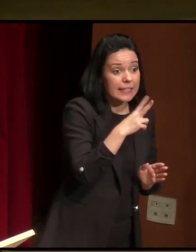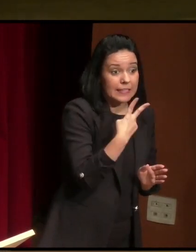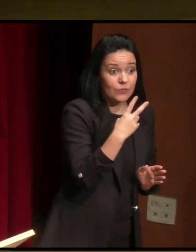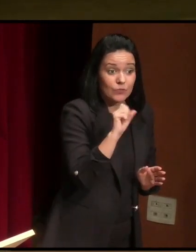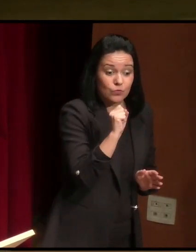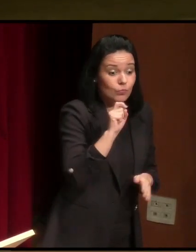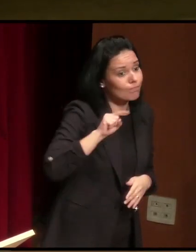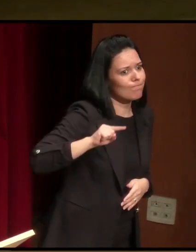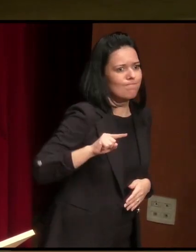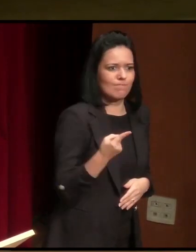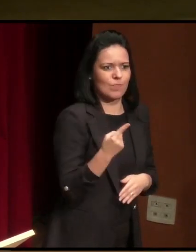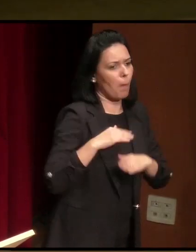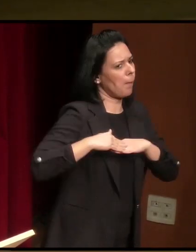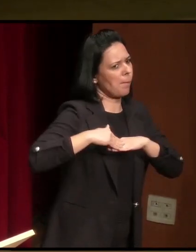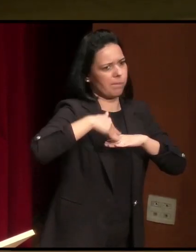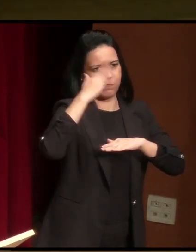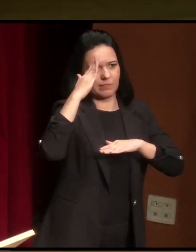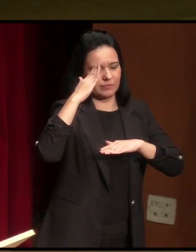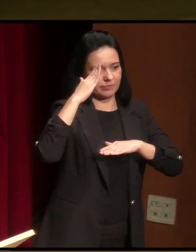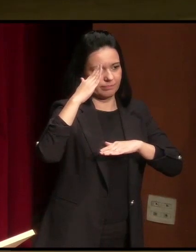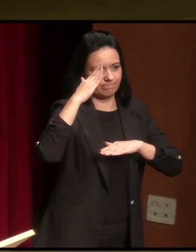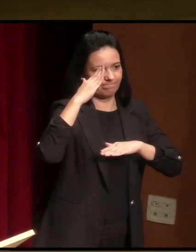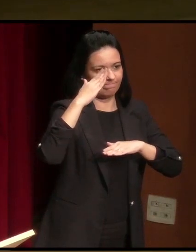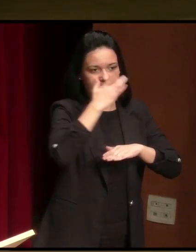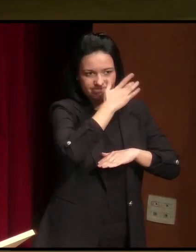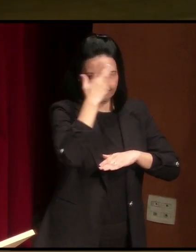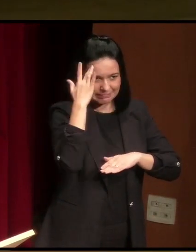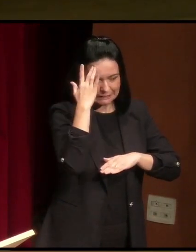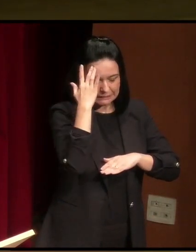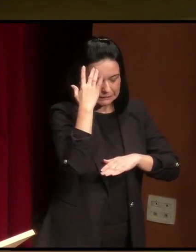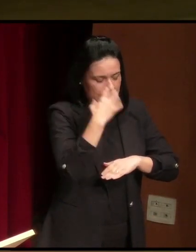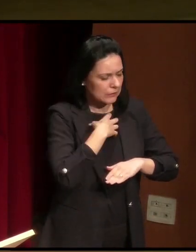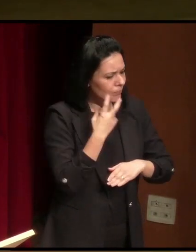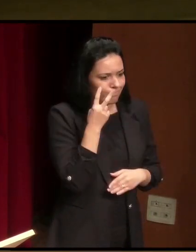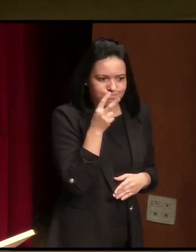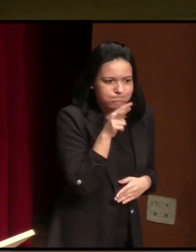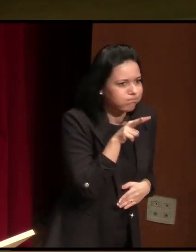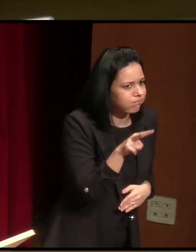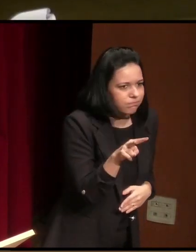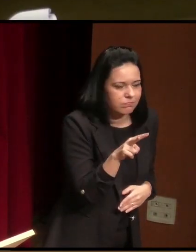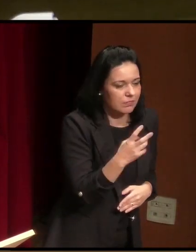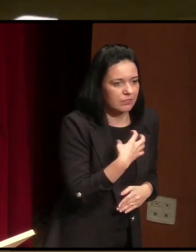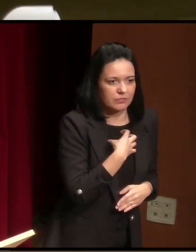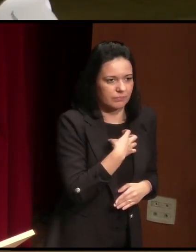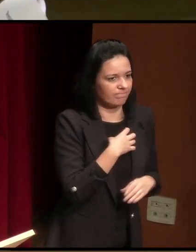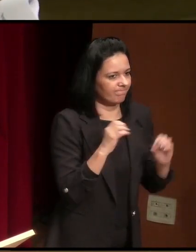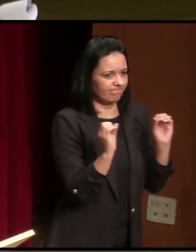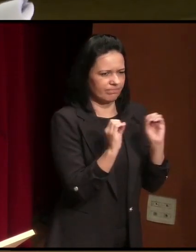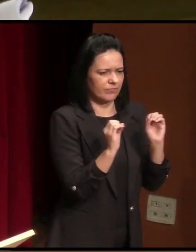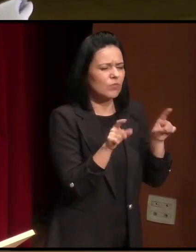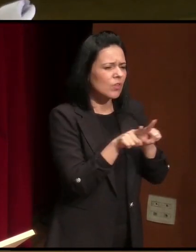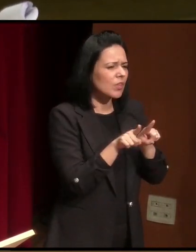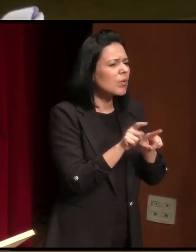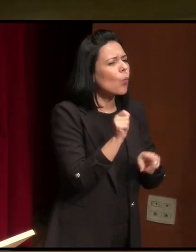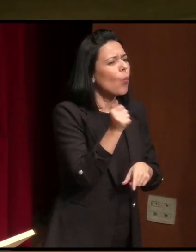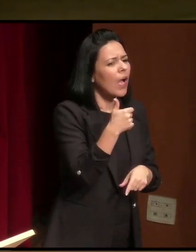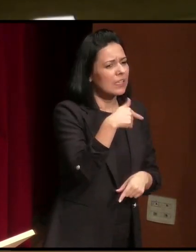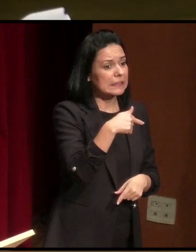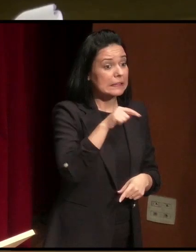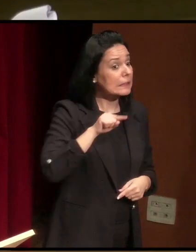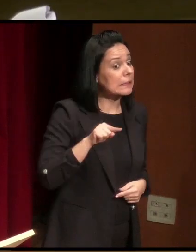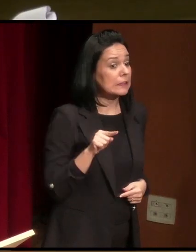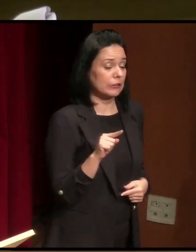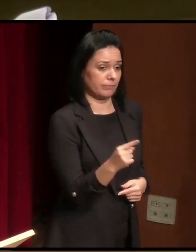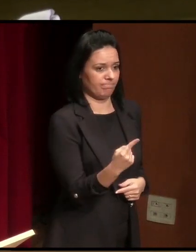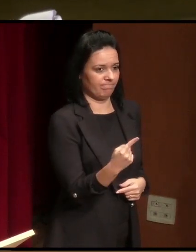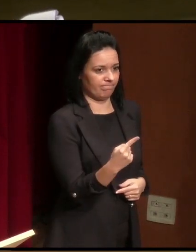mil pessoas da população que não enxergam, e mais de 6 mil, quase 7 mil, né? Pessoas